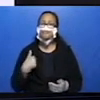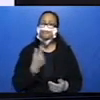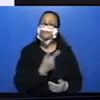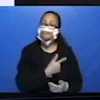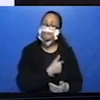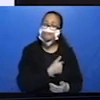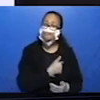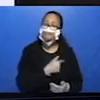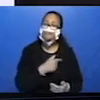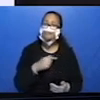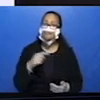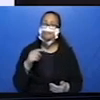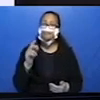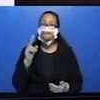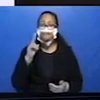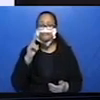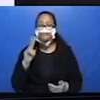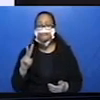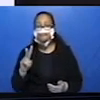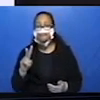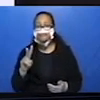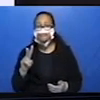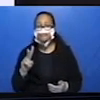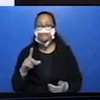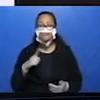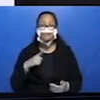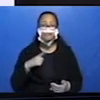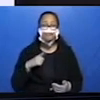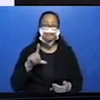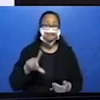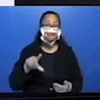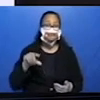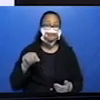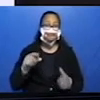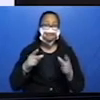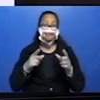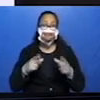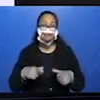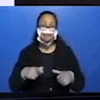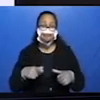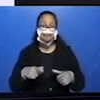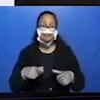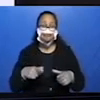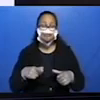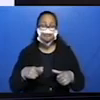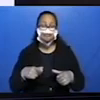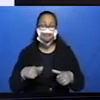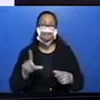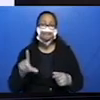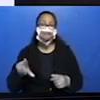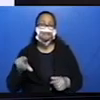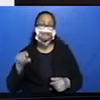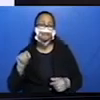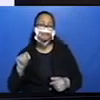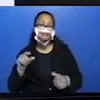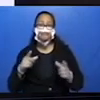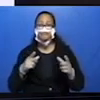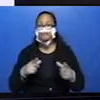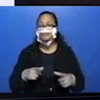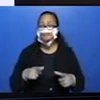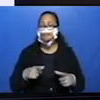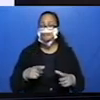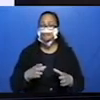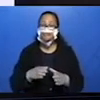que a gente tem que escolher o local. Depende da minha plantação, depende do que eu vou cultivar, eu escolho um local. Se tem que